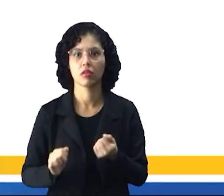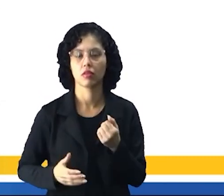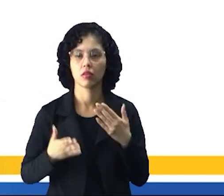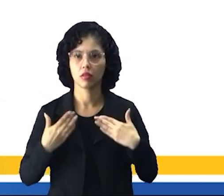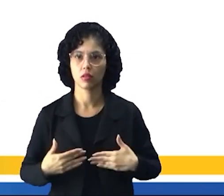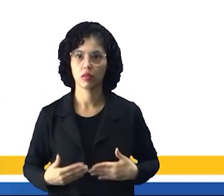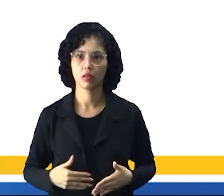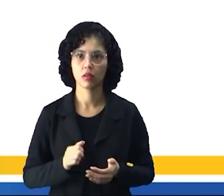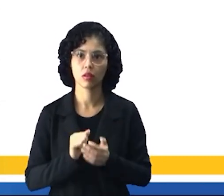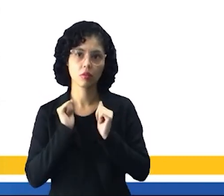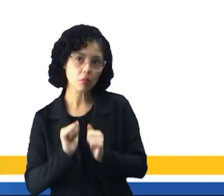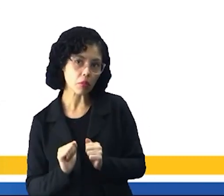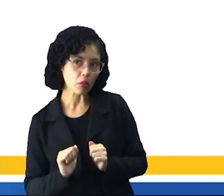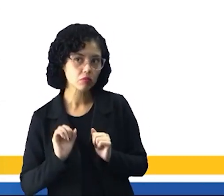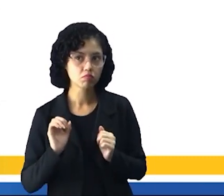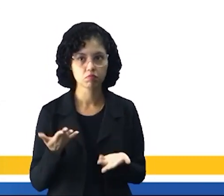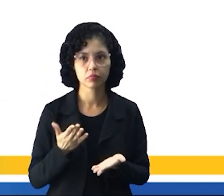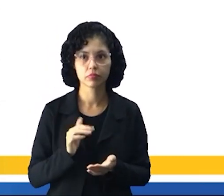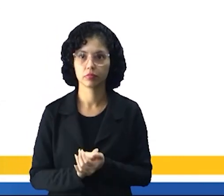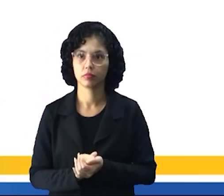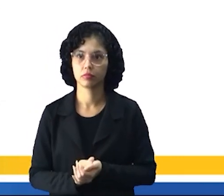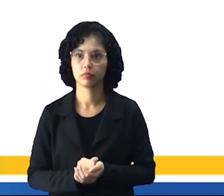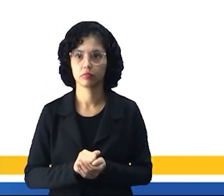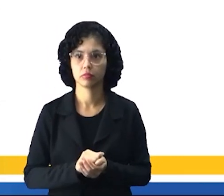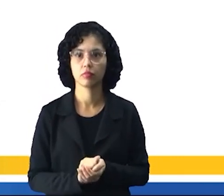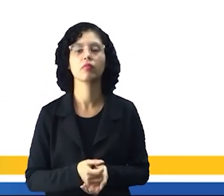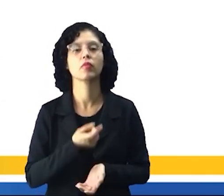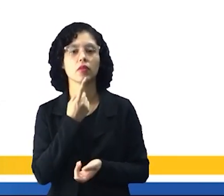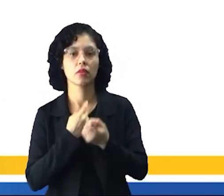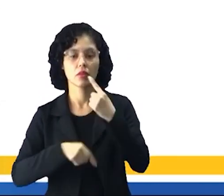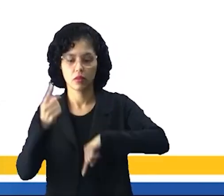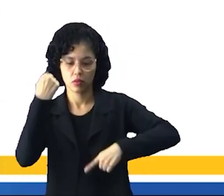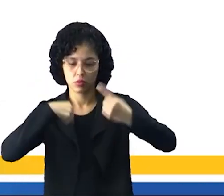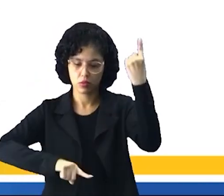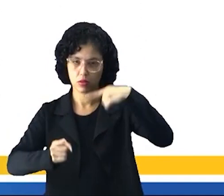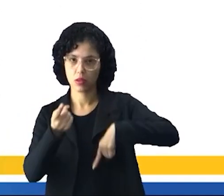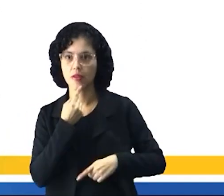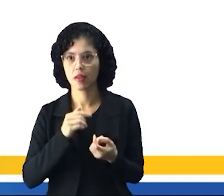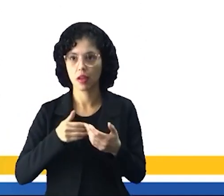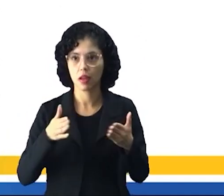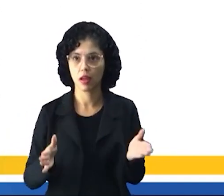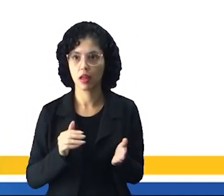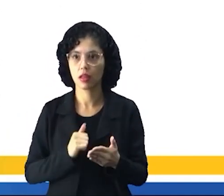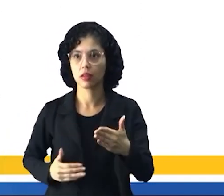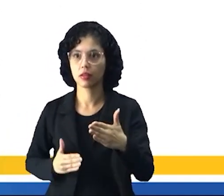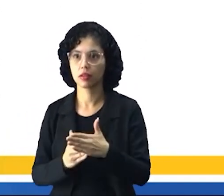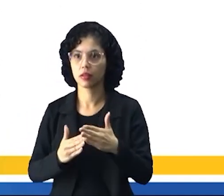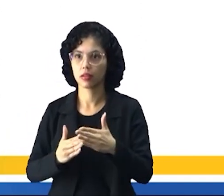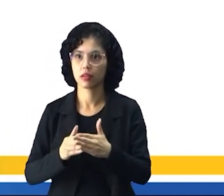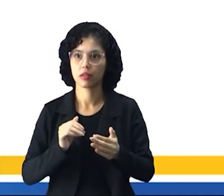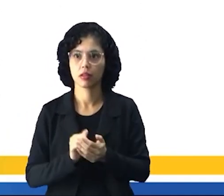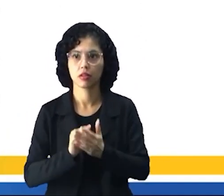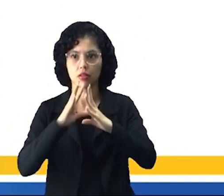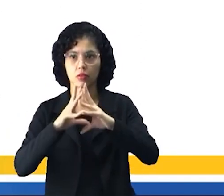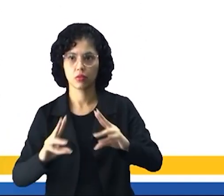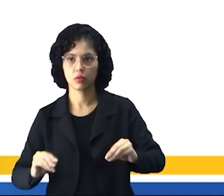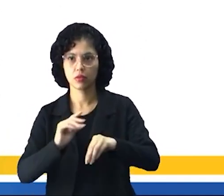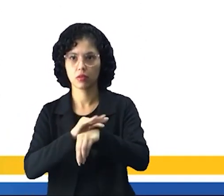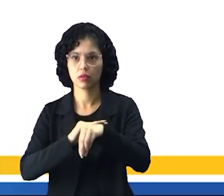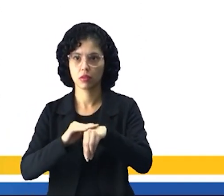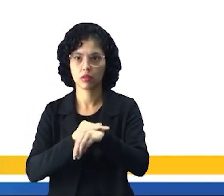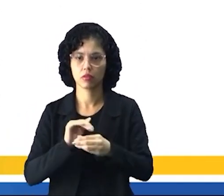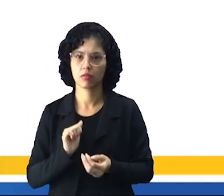hídrico corporal. Olha, pode ser esse, vamos continuar. Circulação sanguínea aberta que impede a desidratação